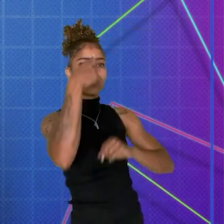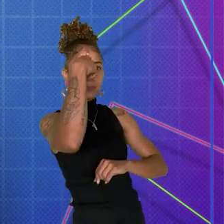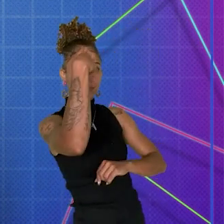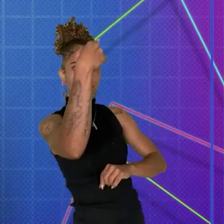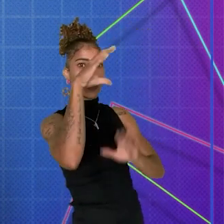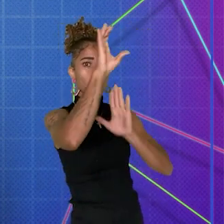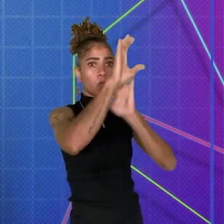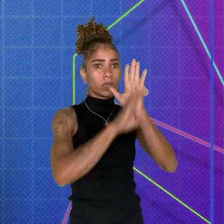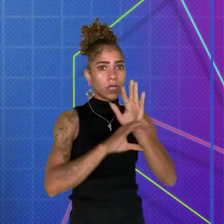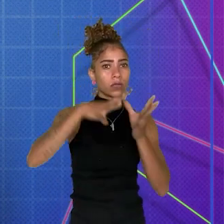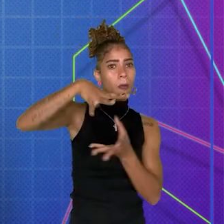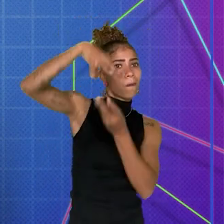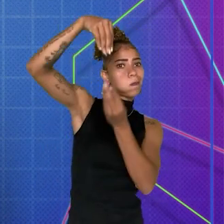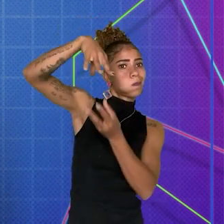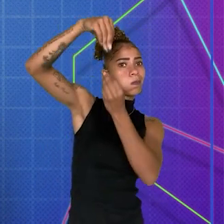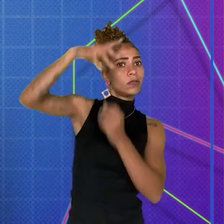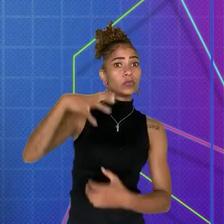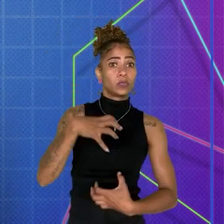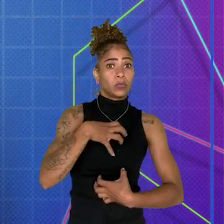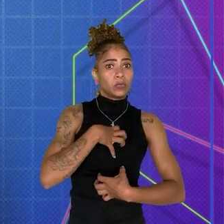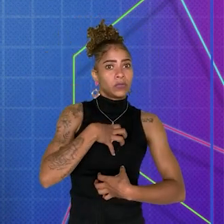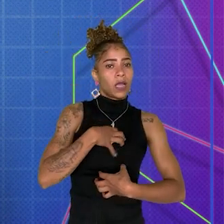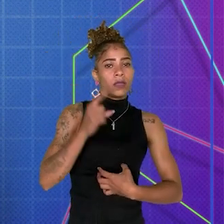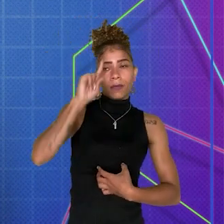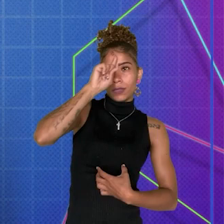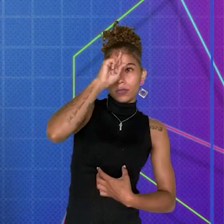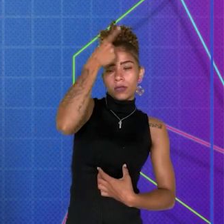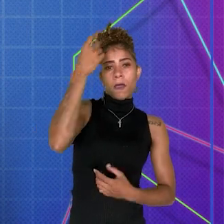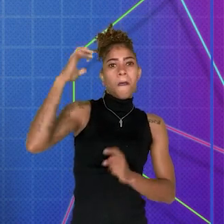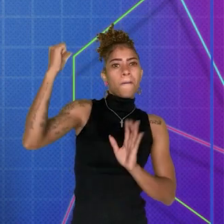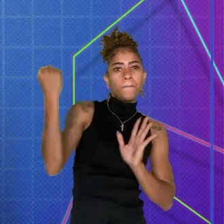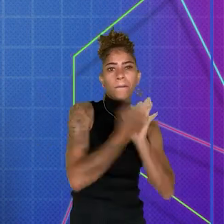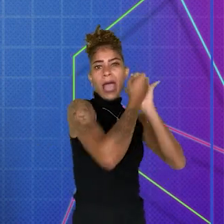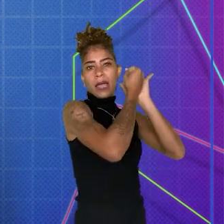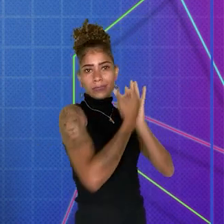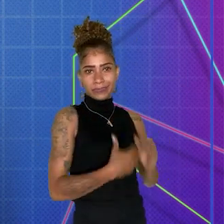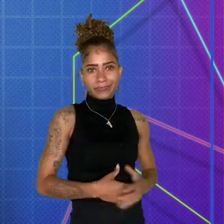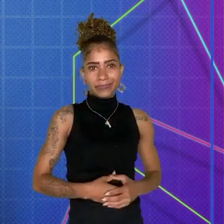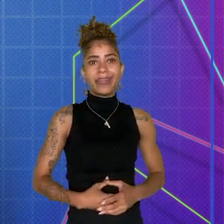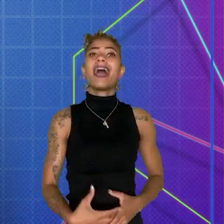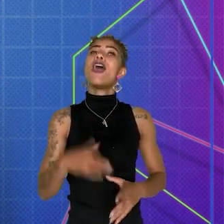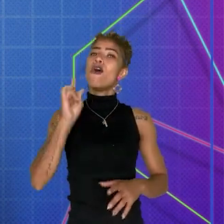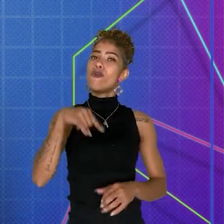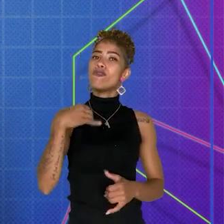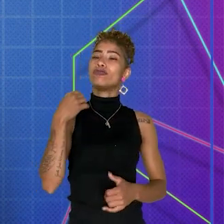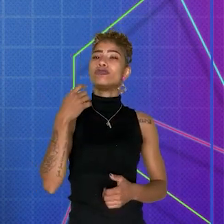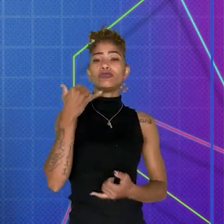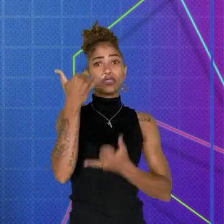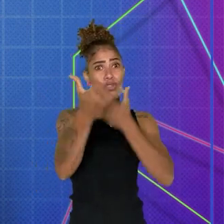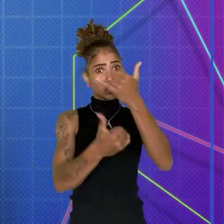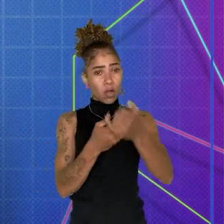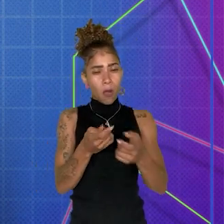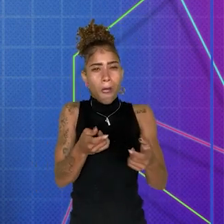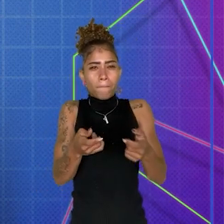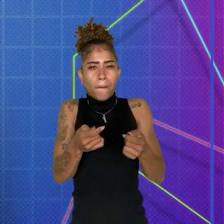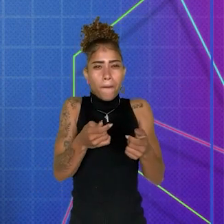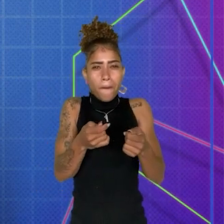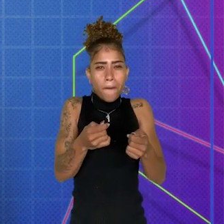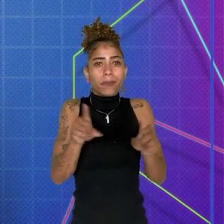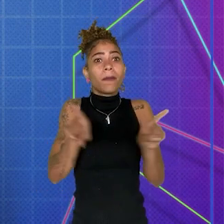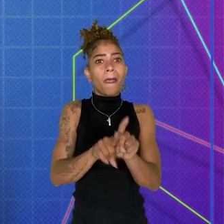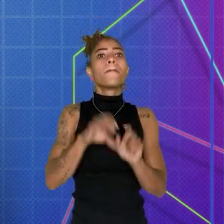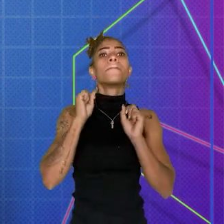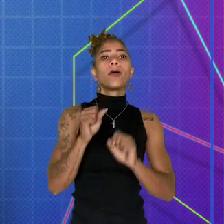para transmitir ideias e conceitos abstratos de uma maneira mais criativa e impactante. Os jogos eletrônicos com